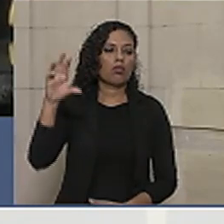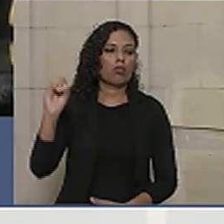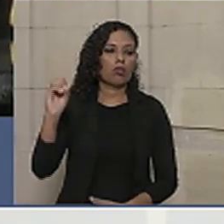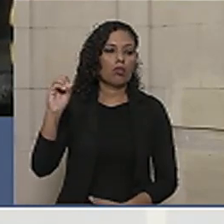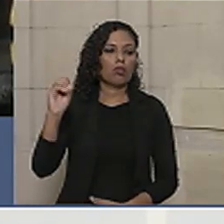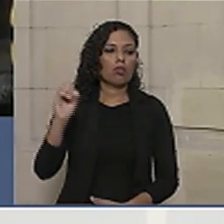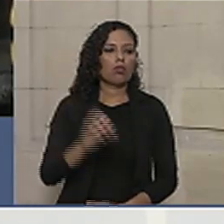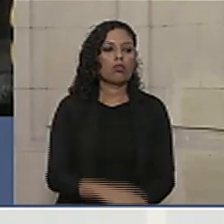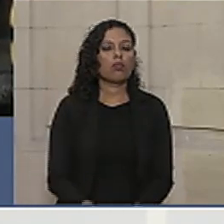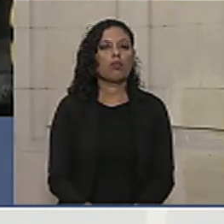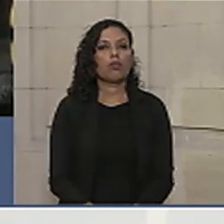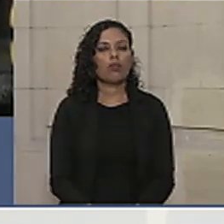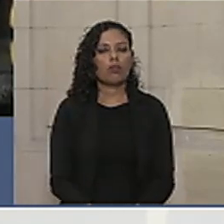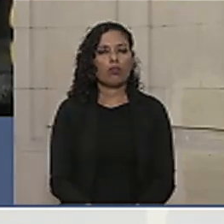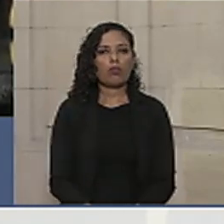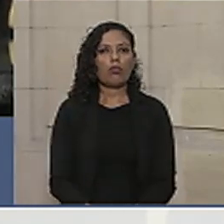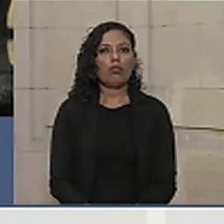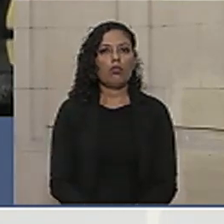Deputado Bruno Dauaire.